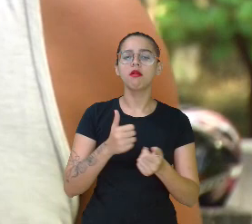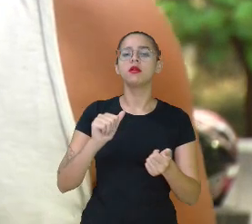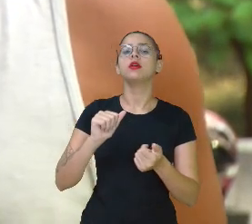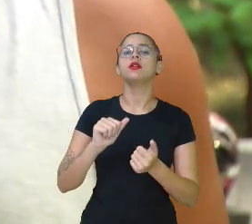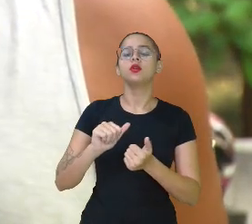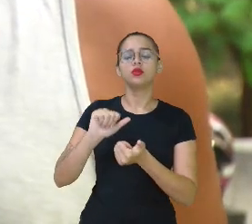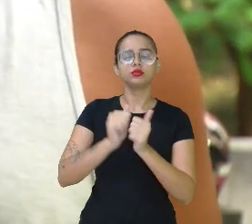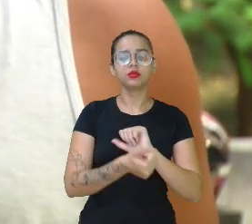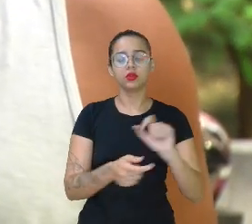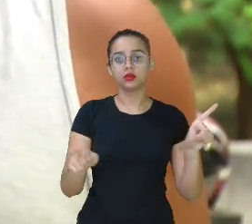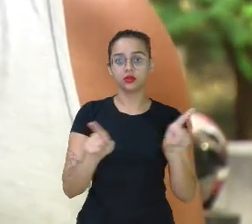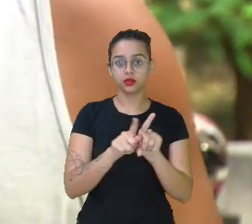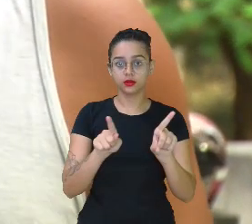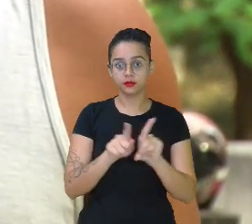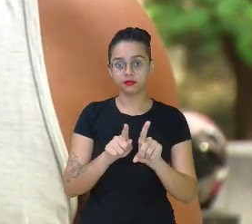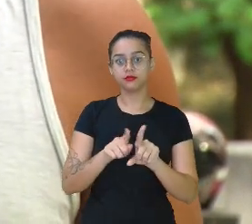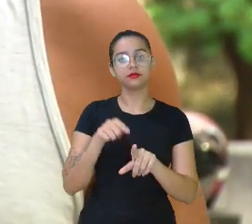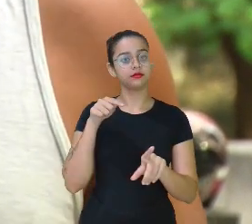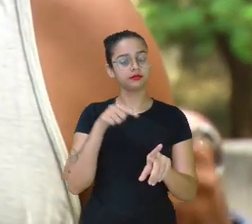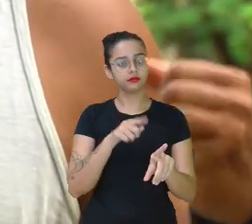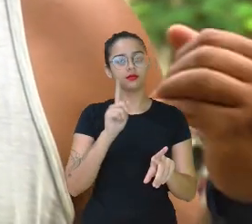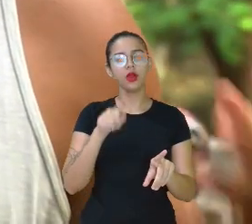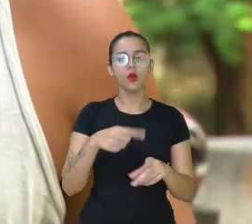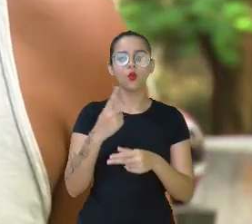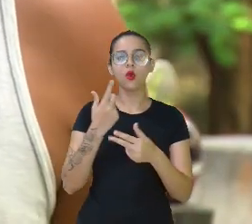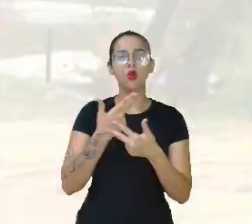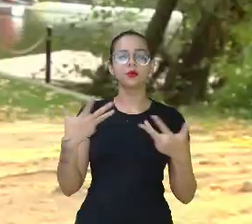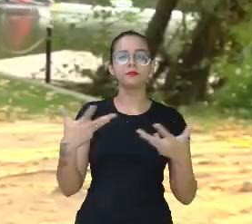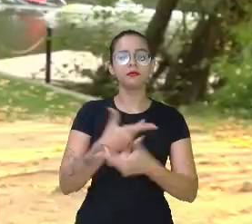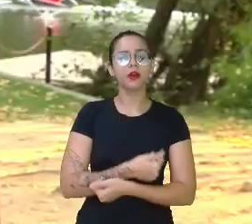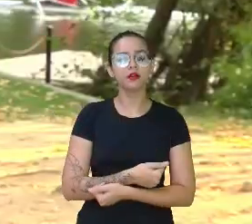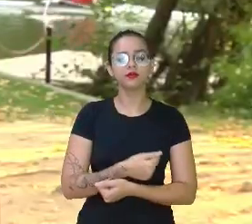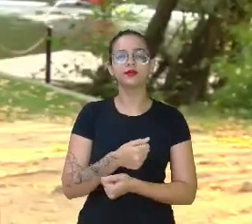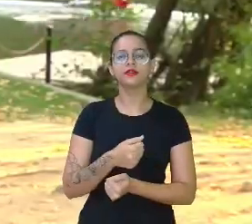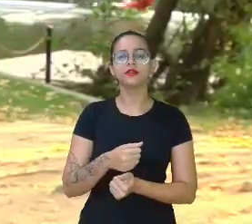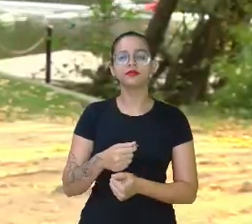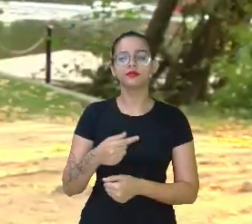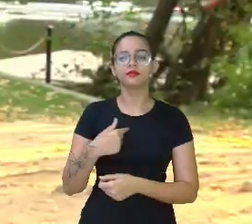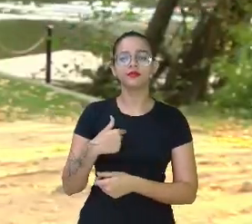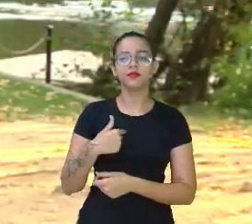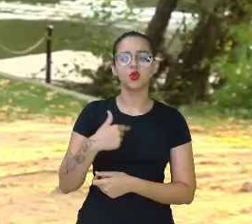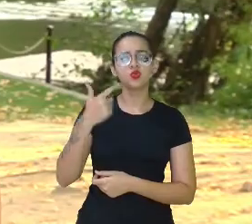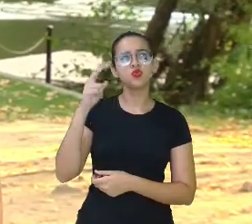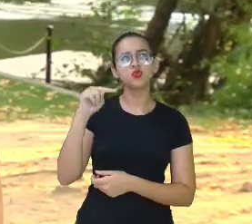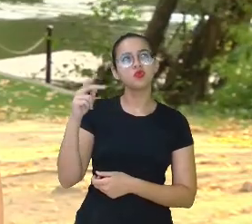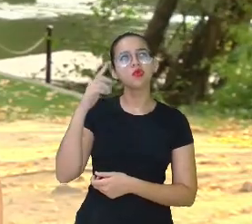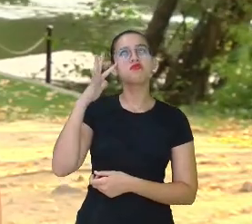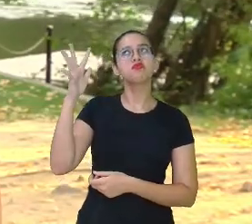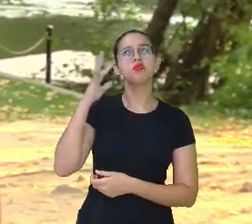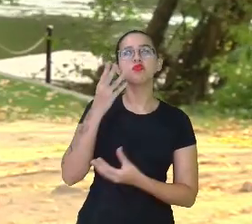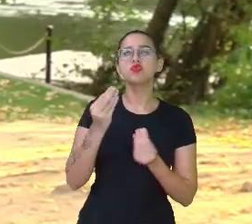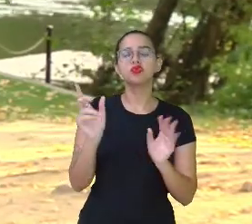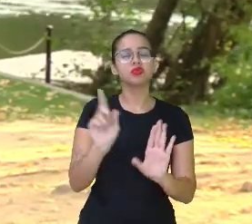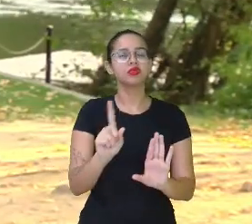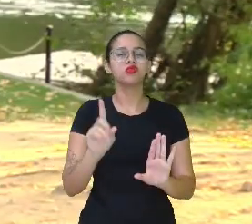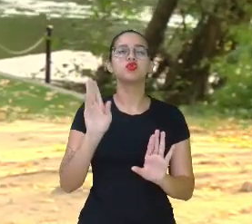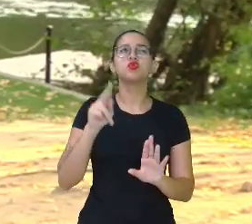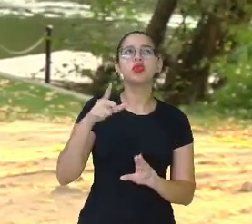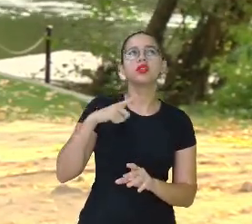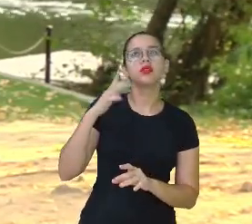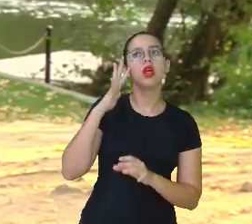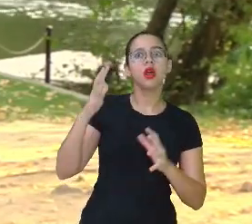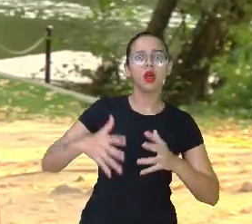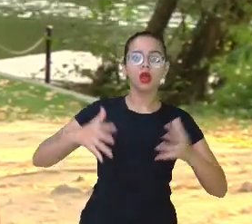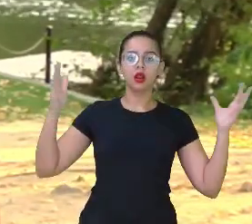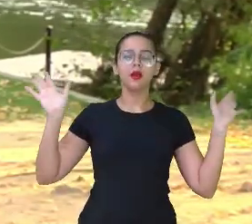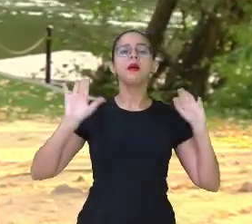também, né, em si é uma coisa maravilhosa. Eu nunca fui uma pessoa de sonhar muito e nunca tive sonhos muito grandes,